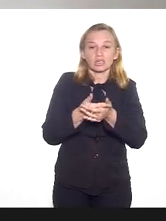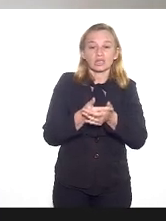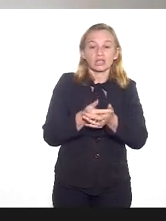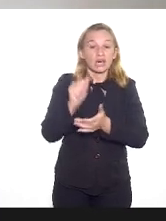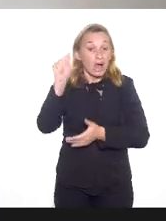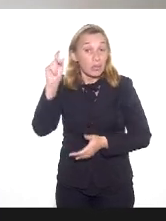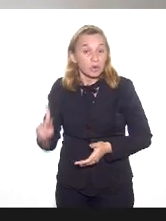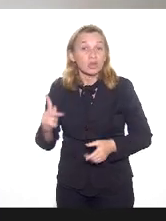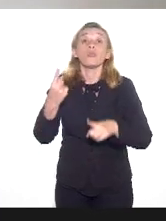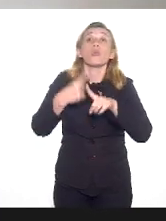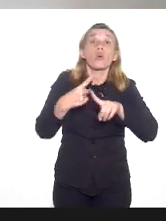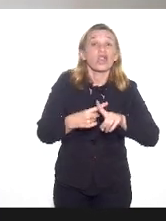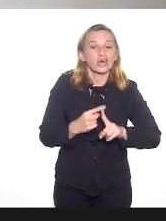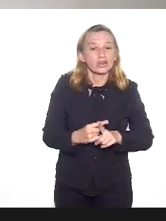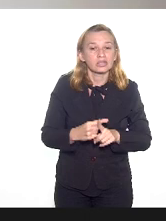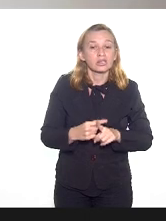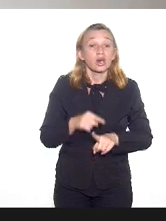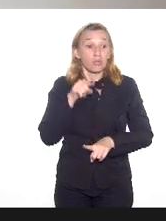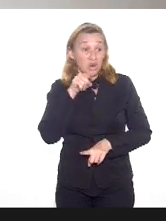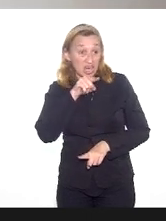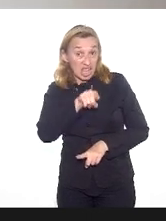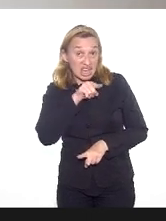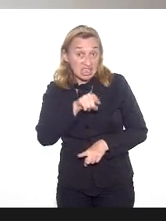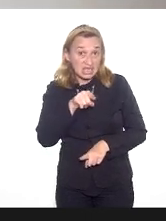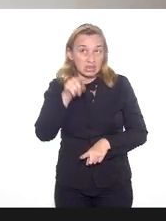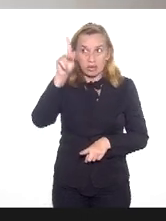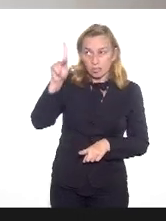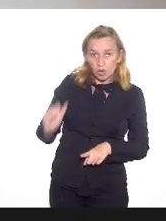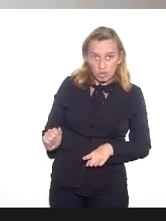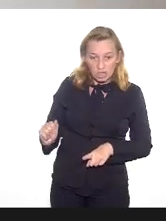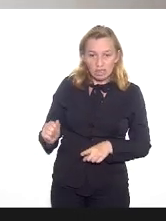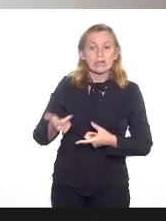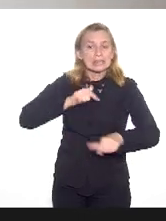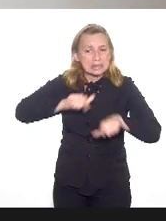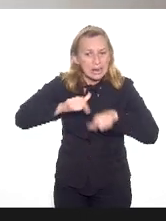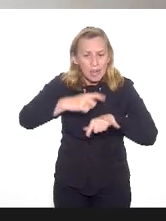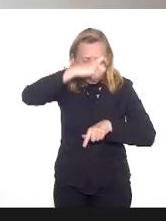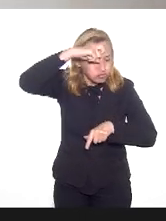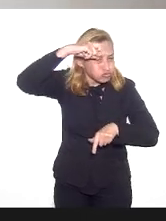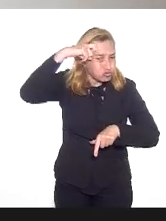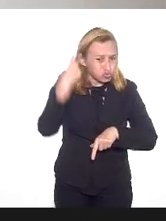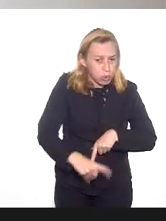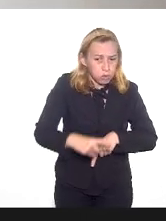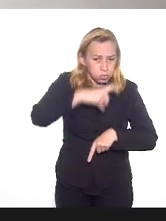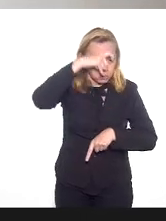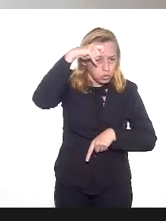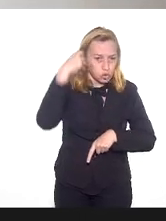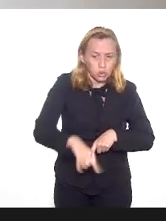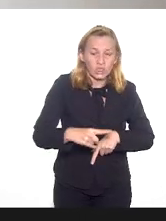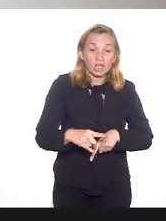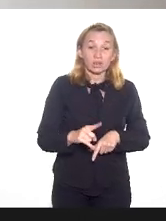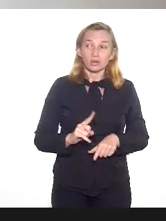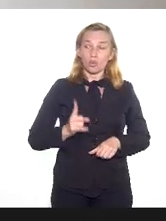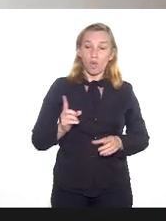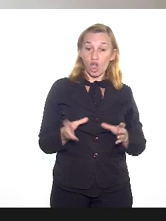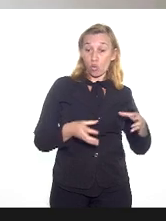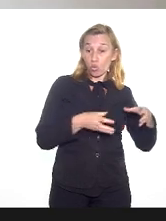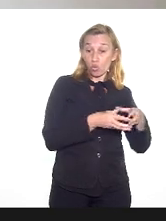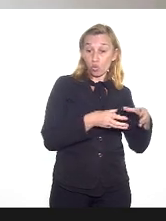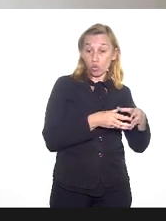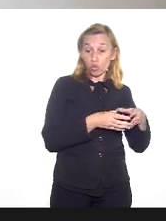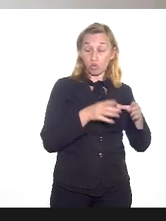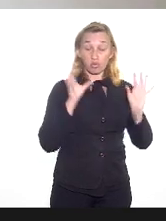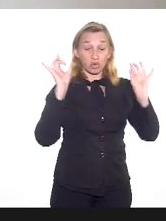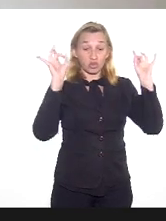aposentadorias. Por quê? Porque esses aposentados trabalharam. Eles não são uma nata de